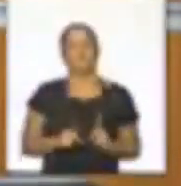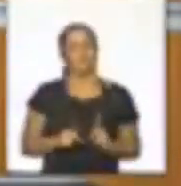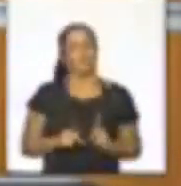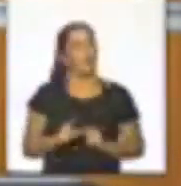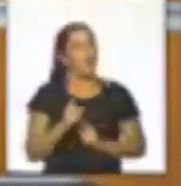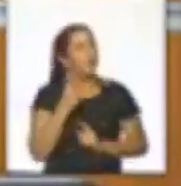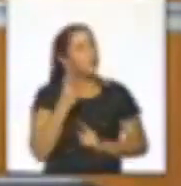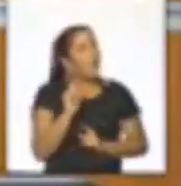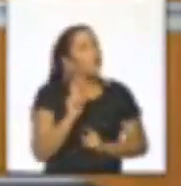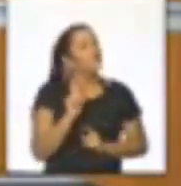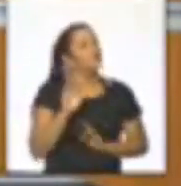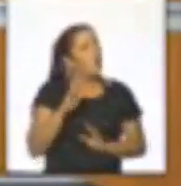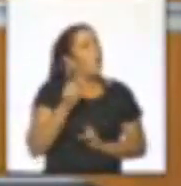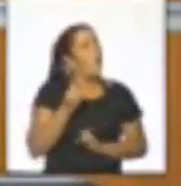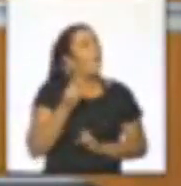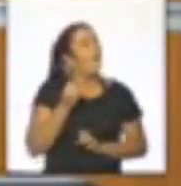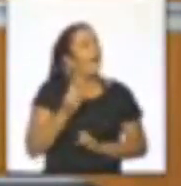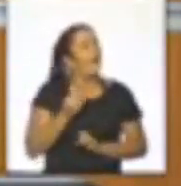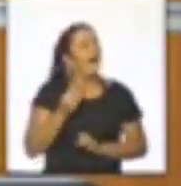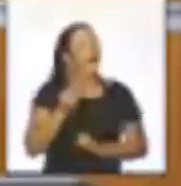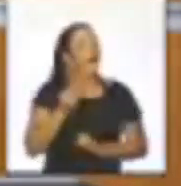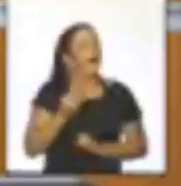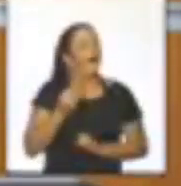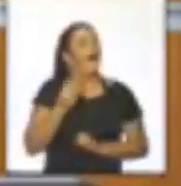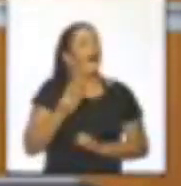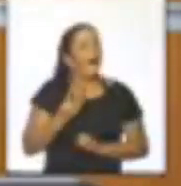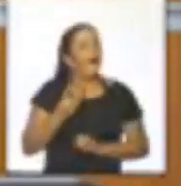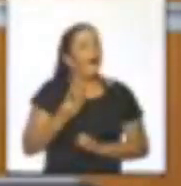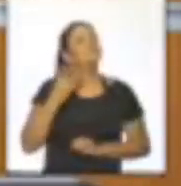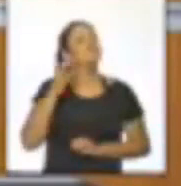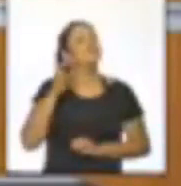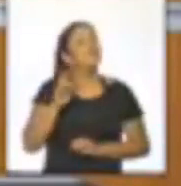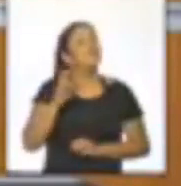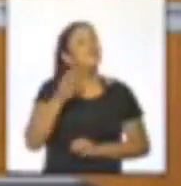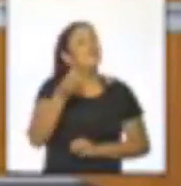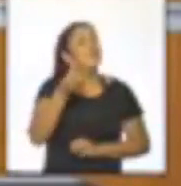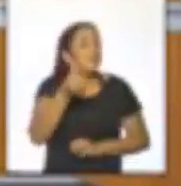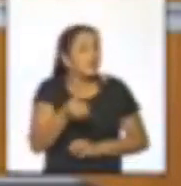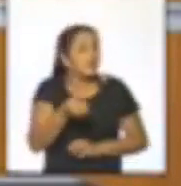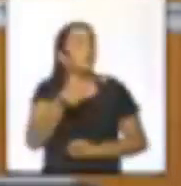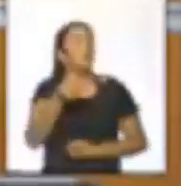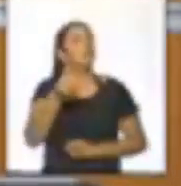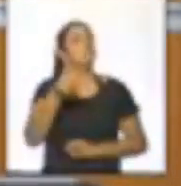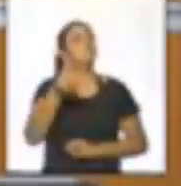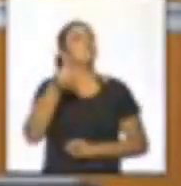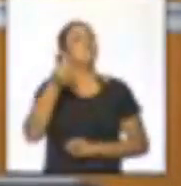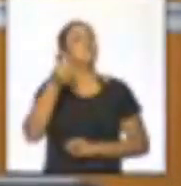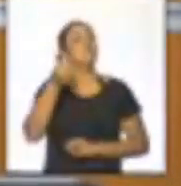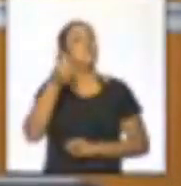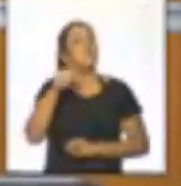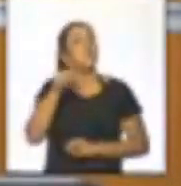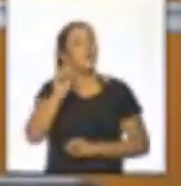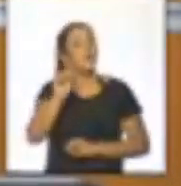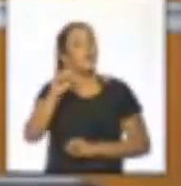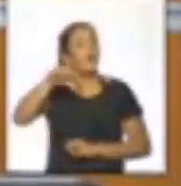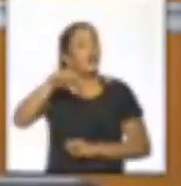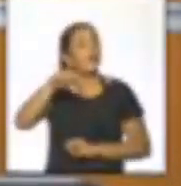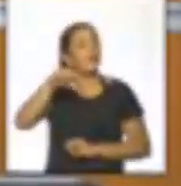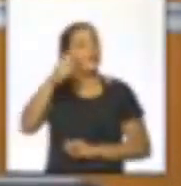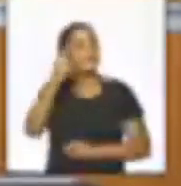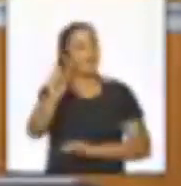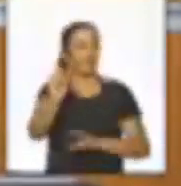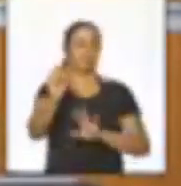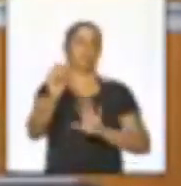contar até 10, hein? 1, 2, 3, 4, 5, 6, 7, 8,